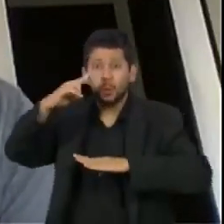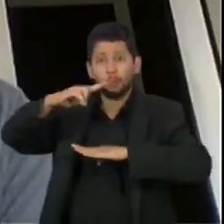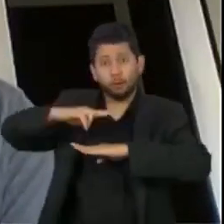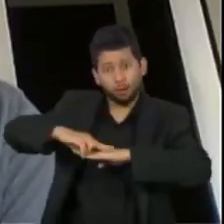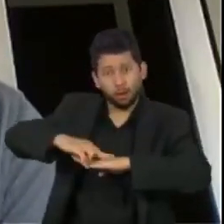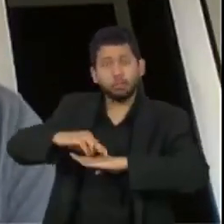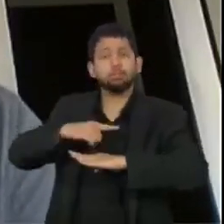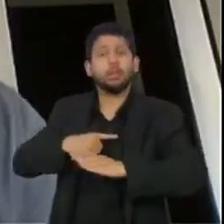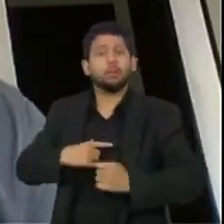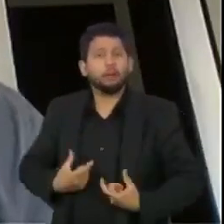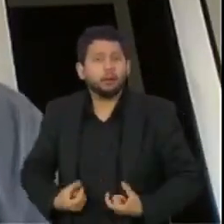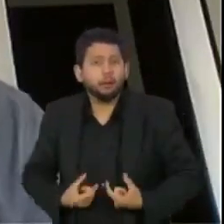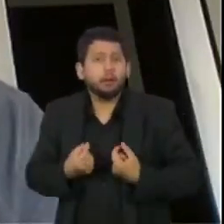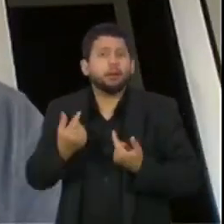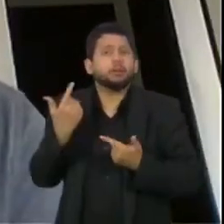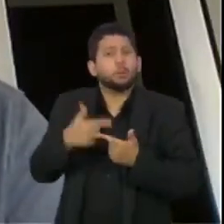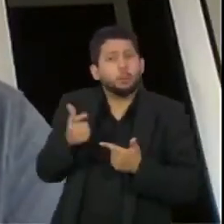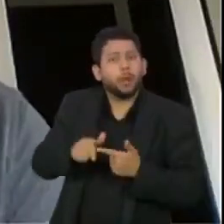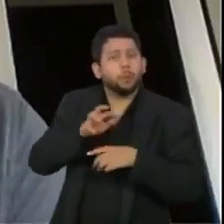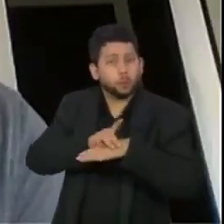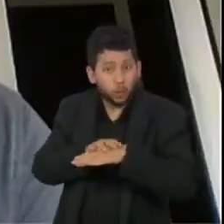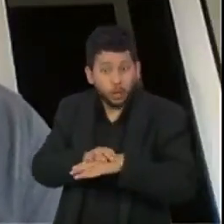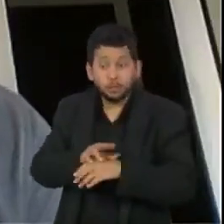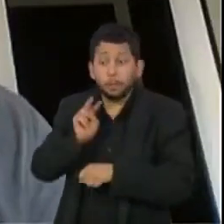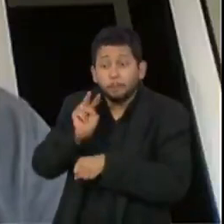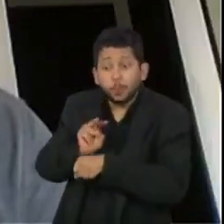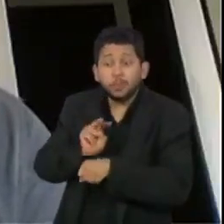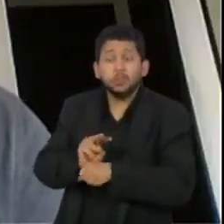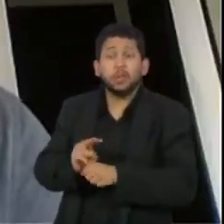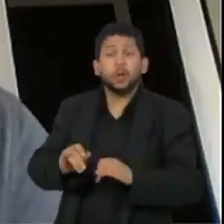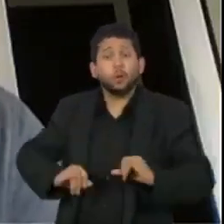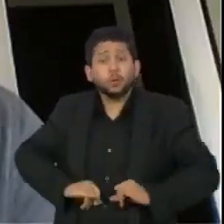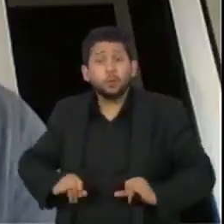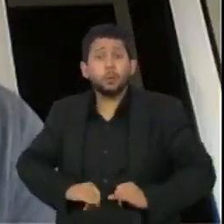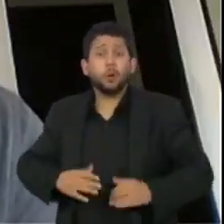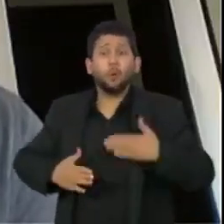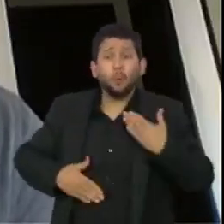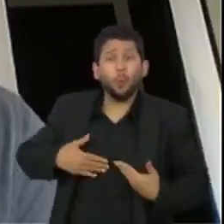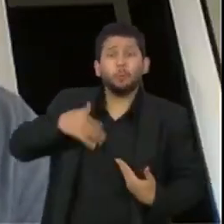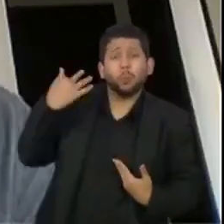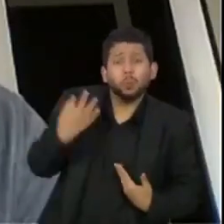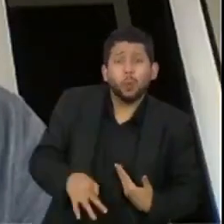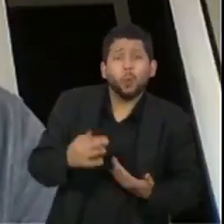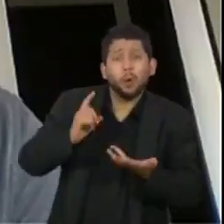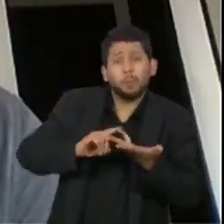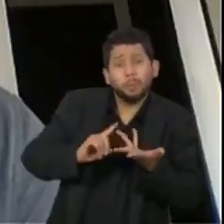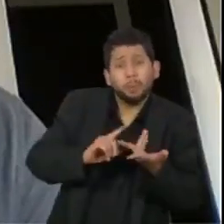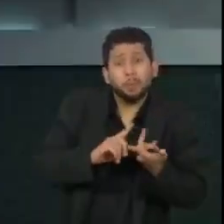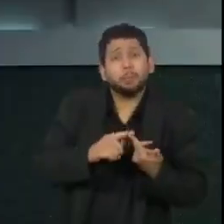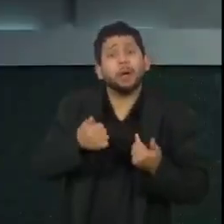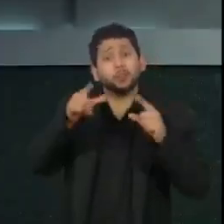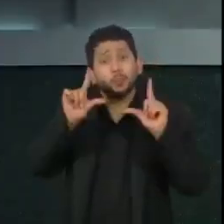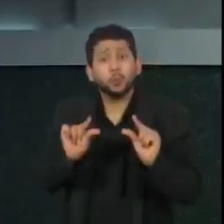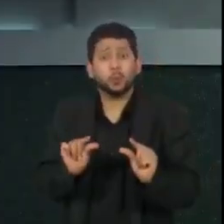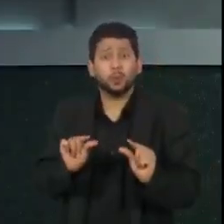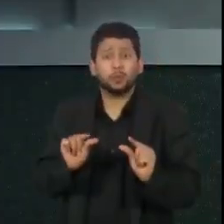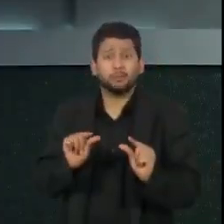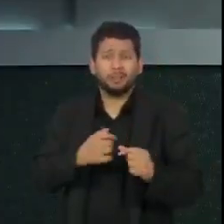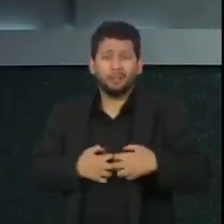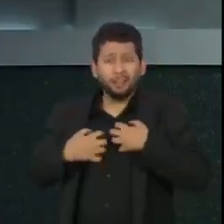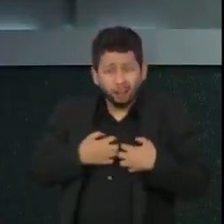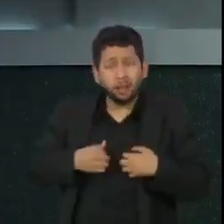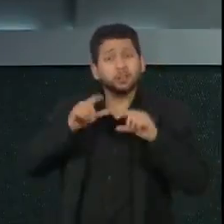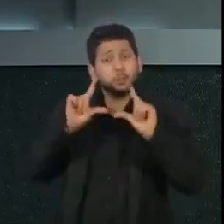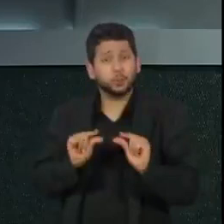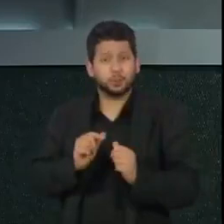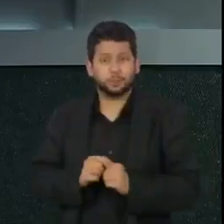o tratamento da sua doença, a gente protegê-la do sofrimento físico, dos efeitos colaterais desse tratamento. Infelizmente, quando